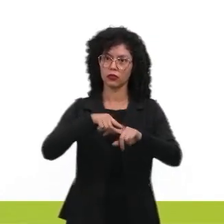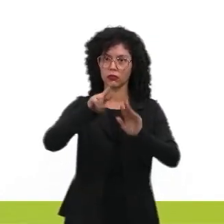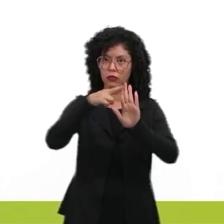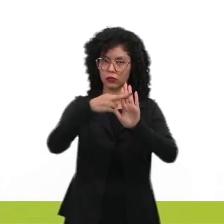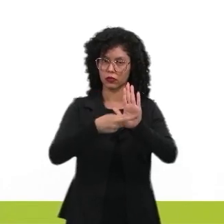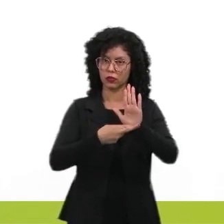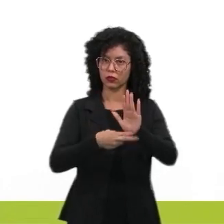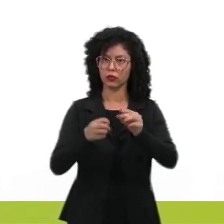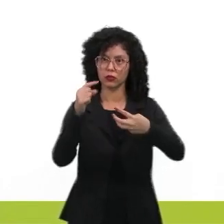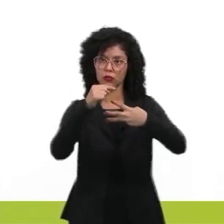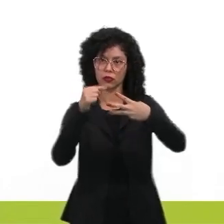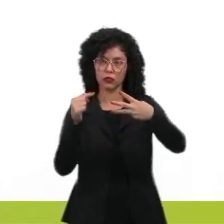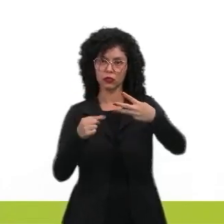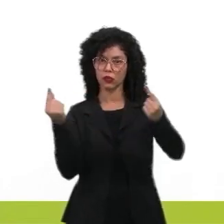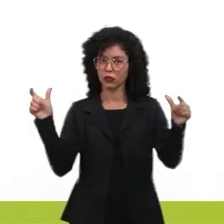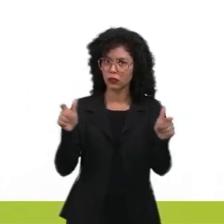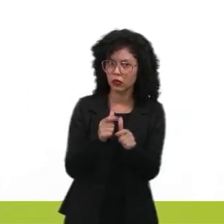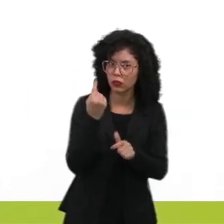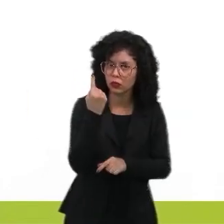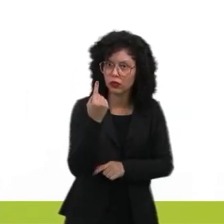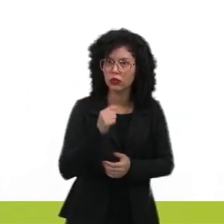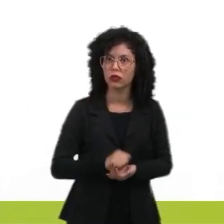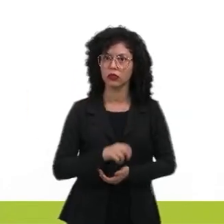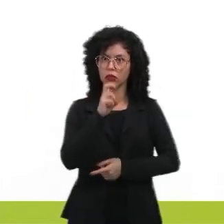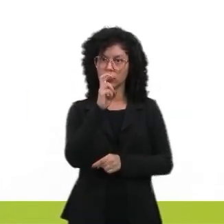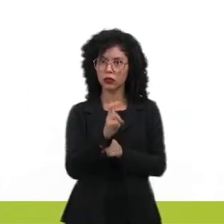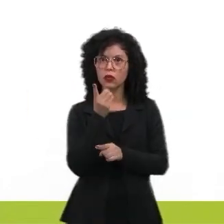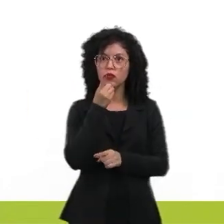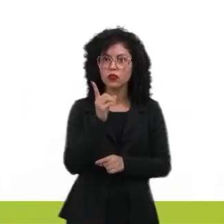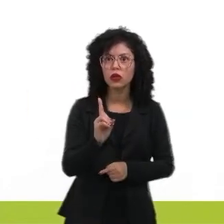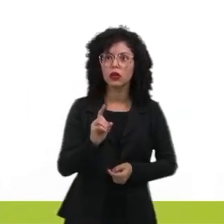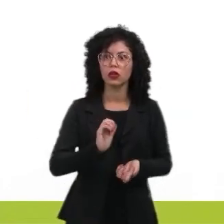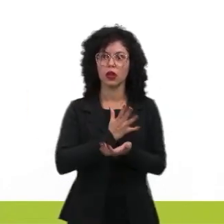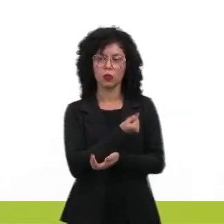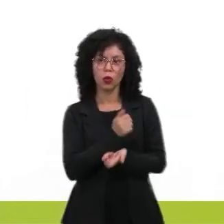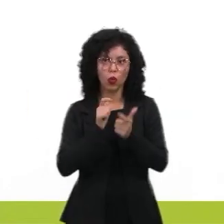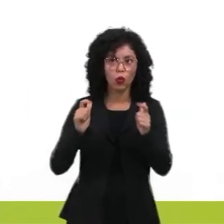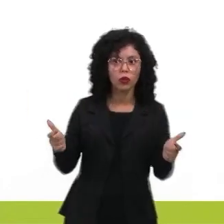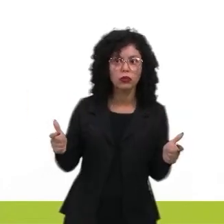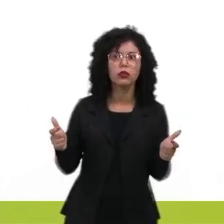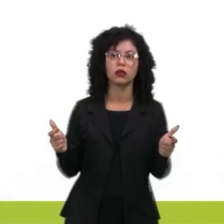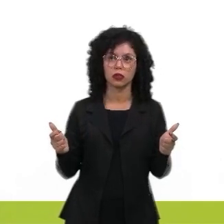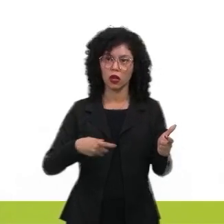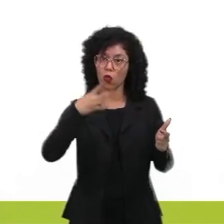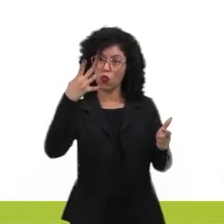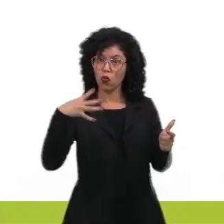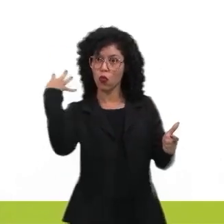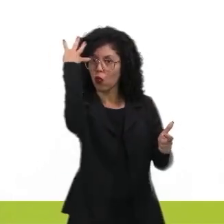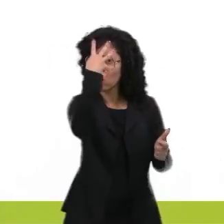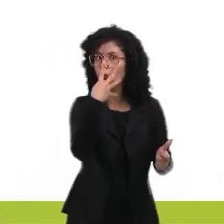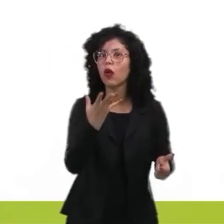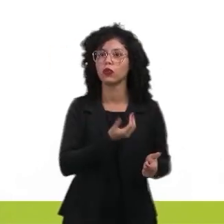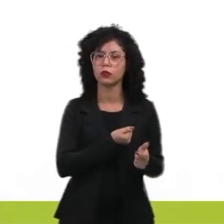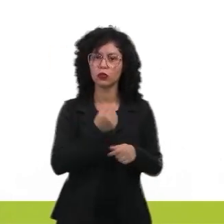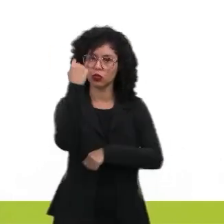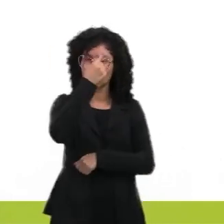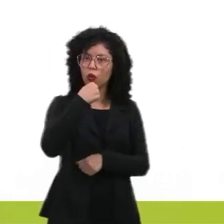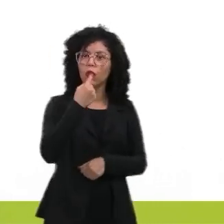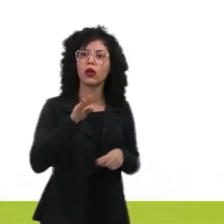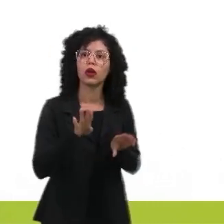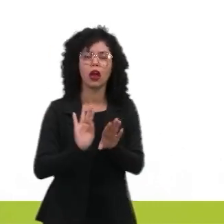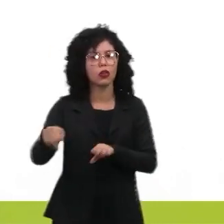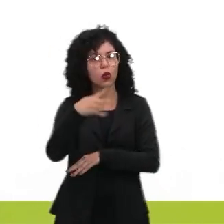separou 3 máquinas, lembra que reduziu uma? Nós temos 5 dias, ele aumentou o número de dias. A gente tinha 4 horas, ele aumentou o número de horas. E ele quer